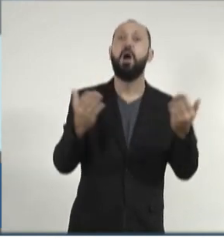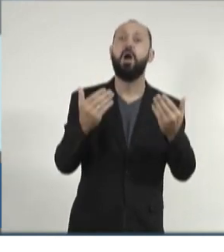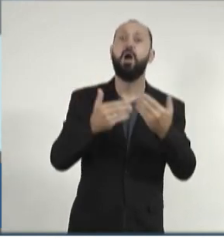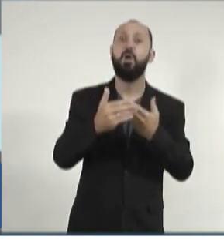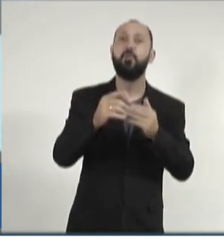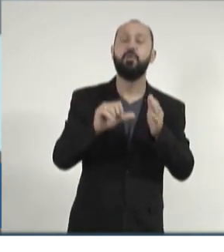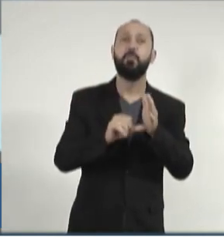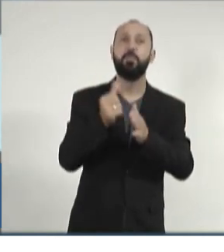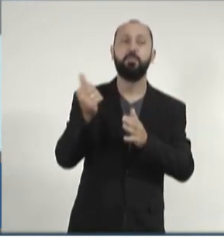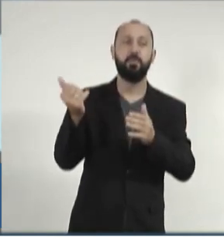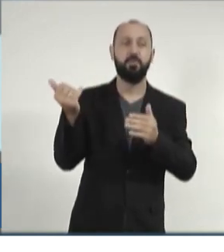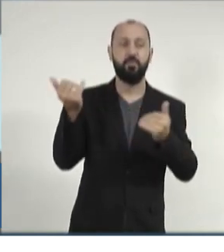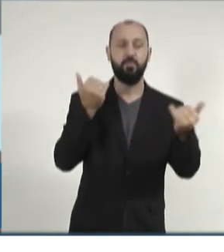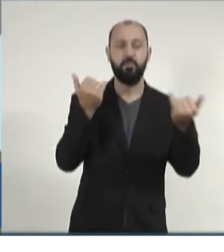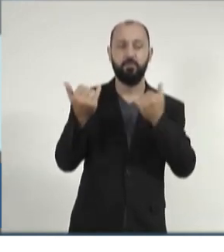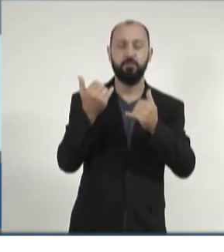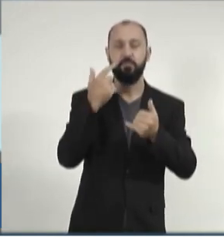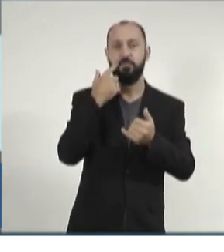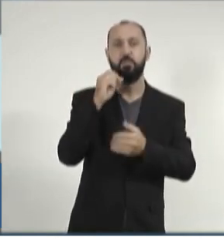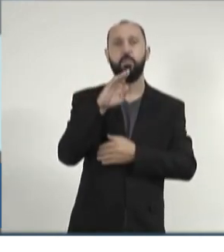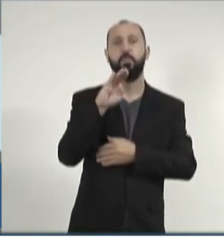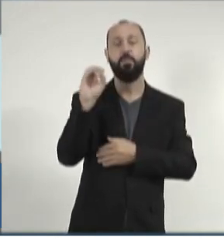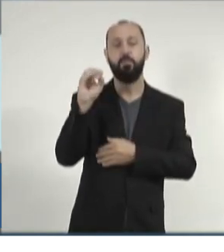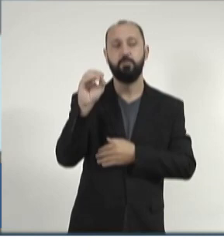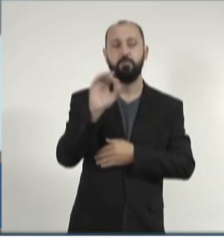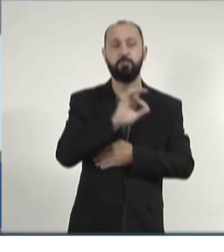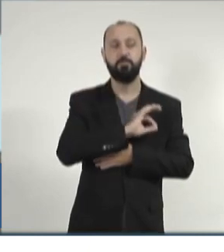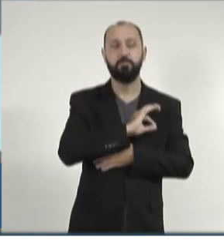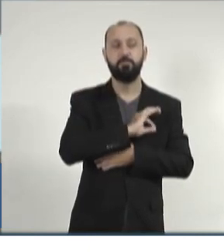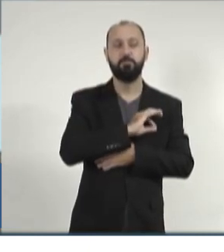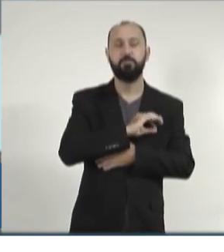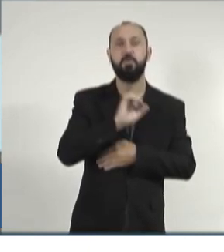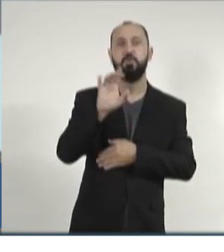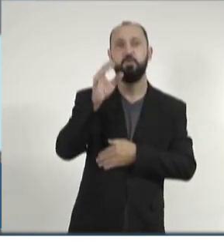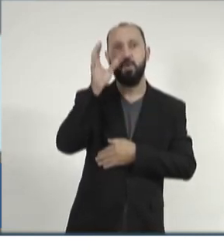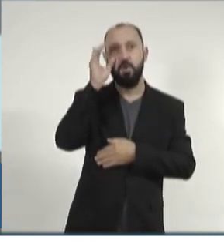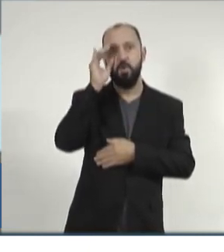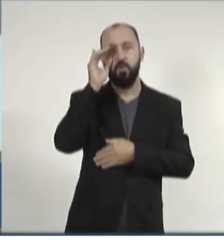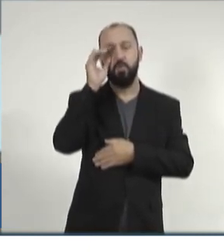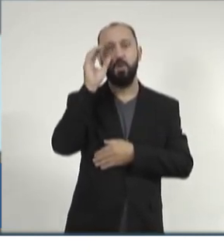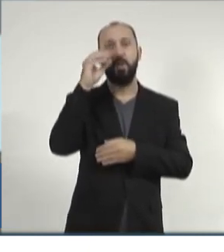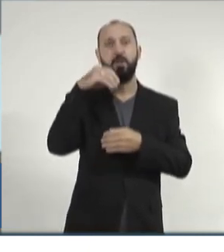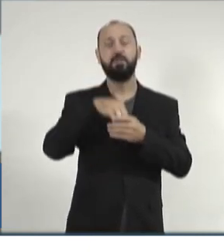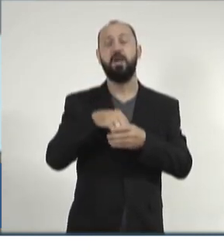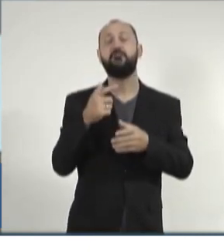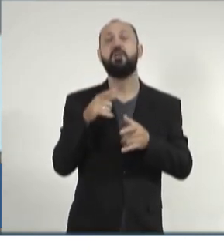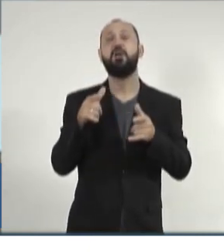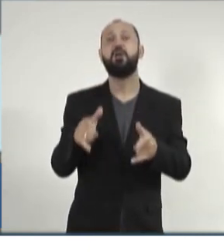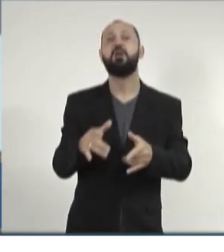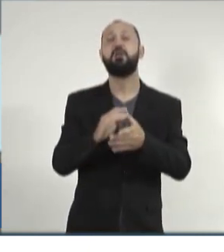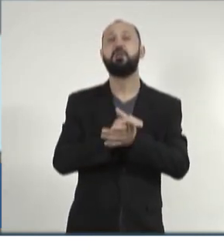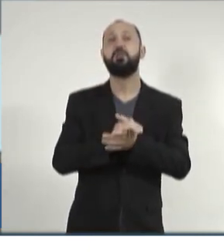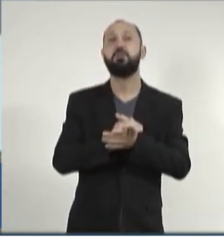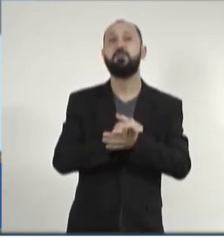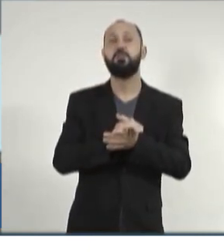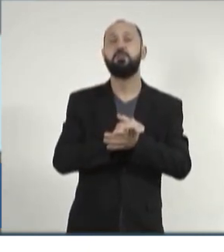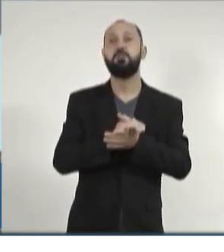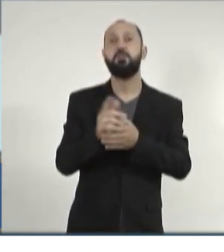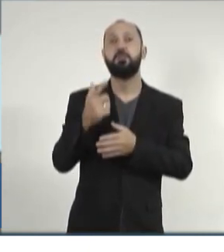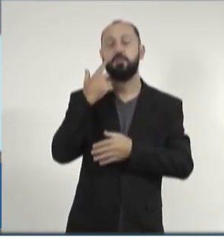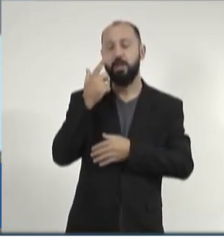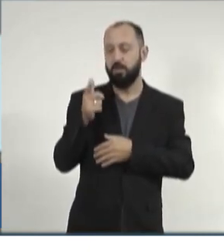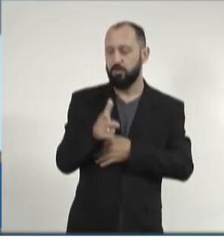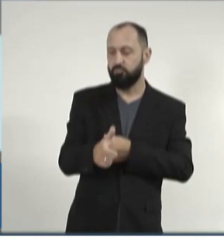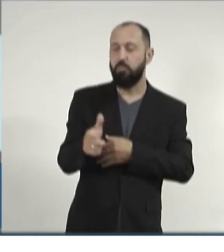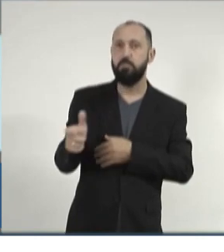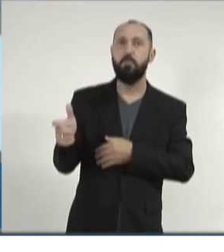foi a primeira informação contida na ocorrência policial. Curiosamente, só ela estava dormindo na cama aquele dia e os ladrões entraram no quarto e